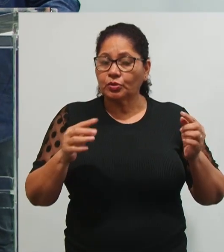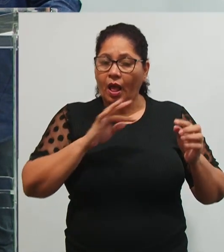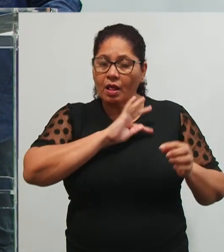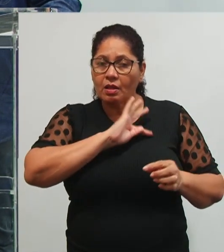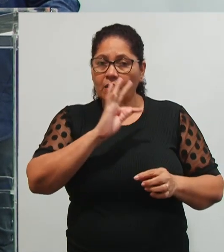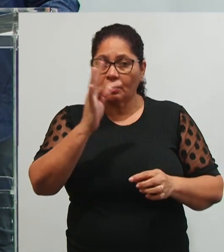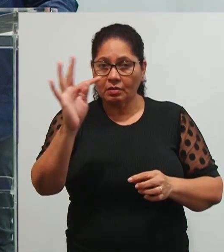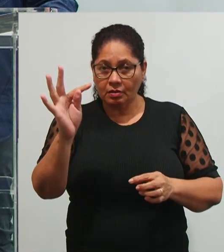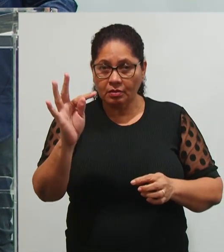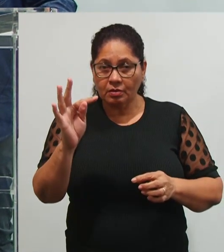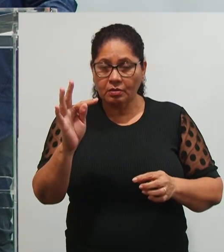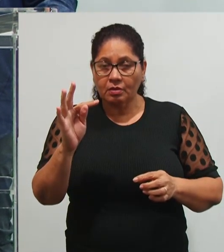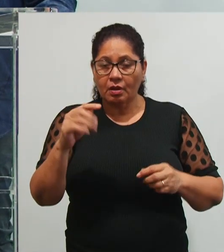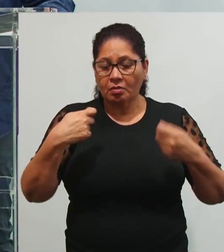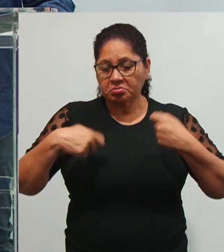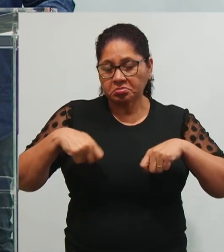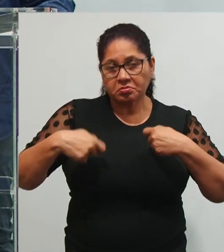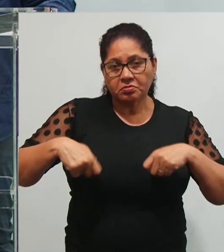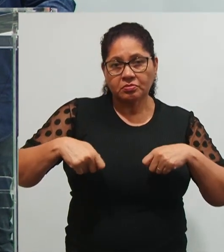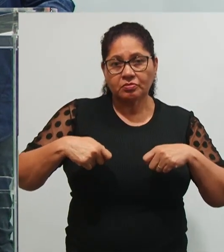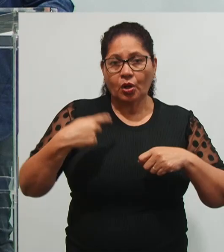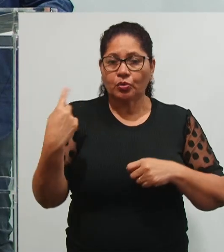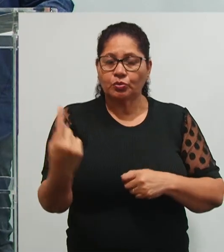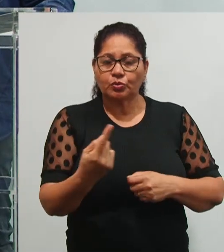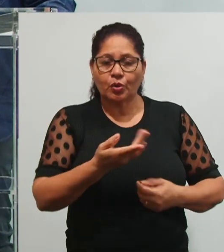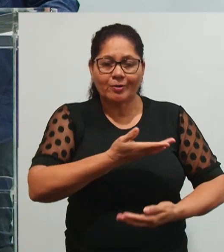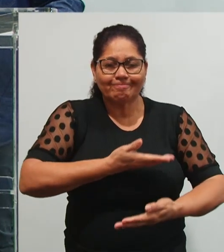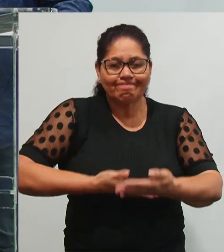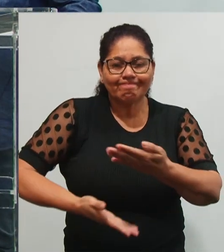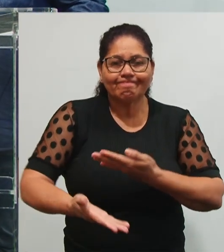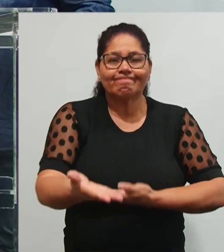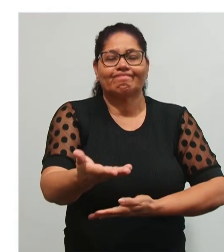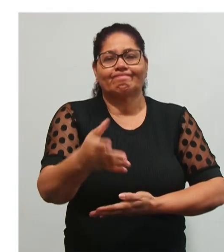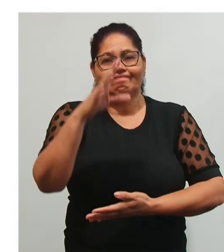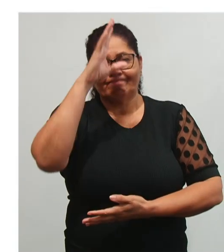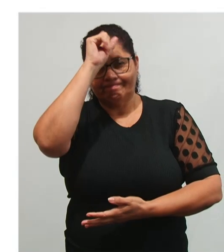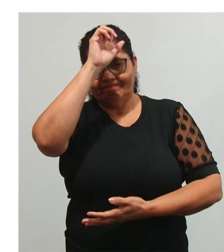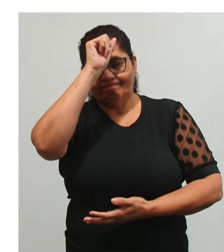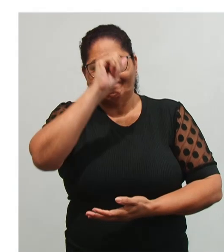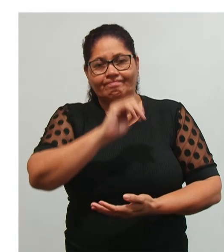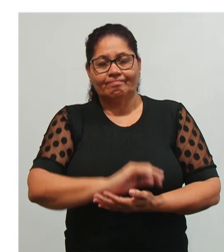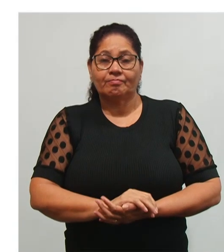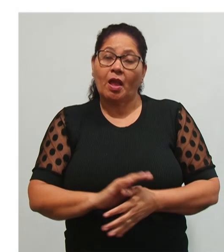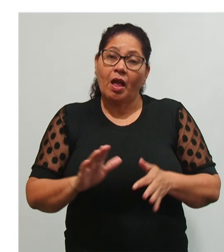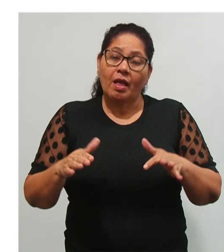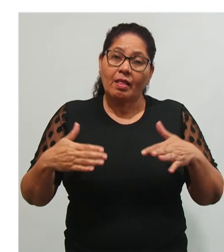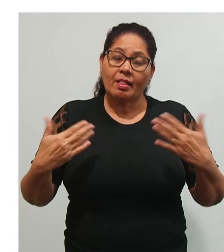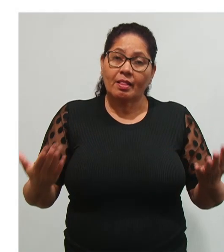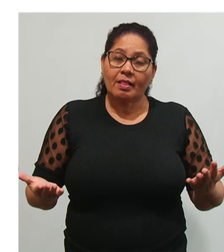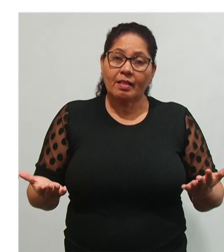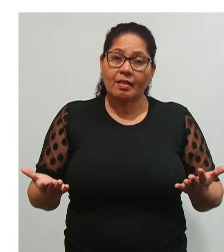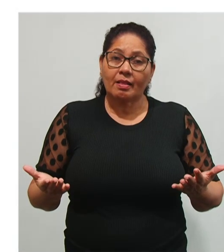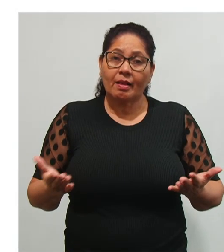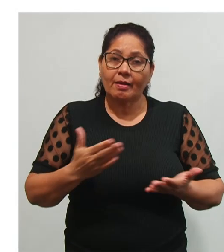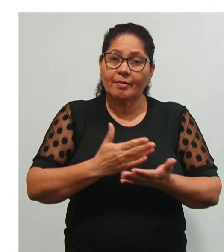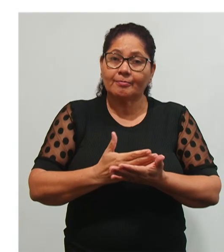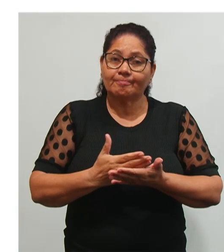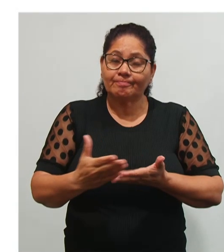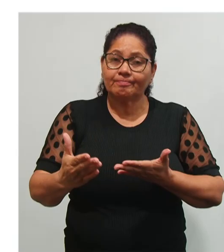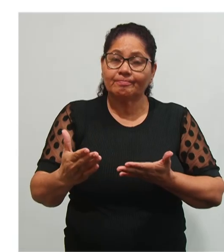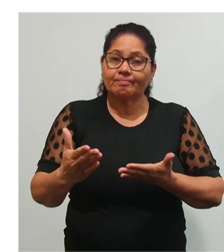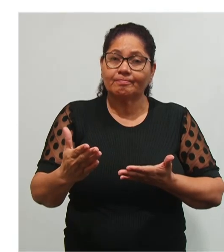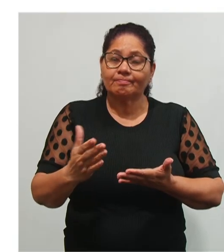técnicas necessárias para a nossa interação no processo de ensino-aprendizagem. Então,